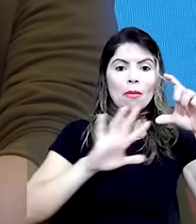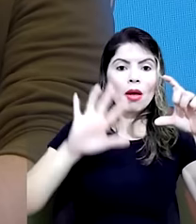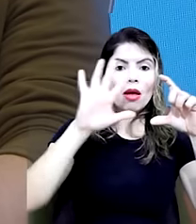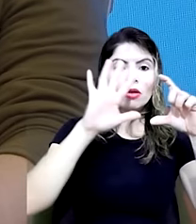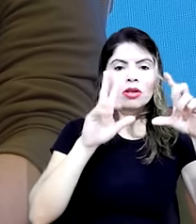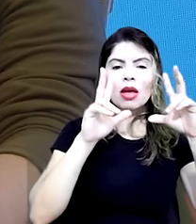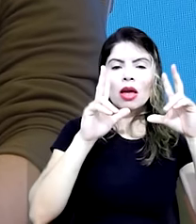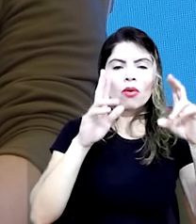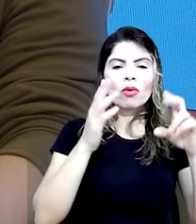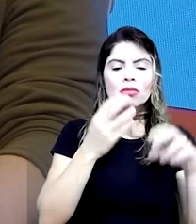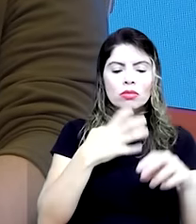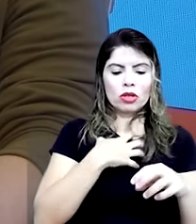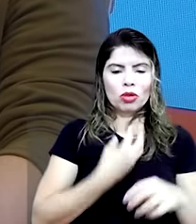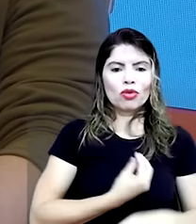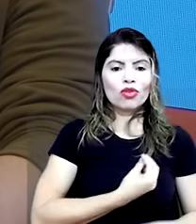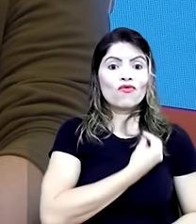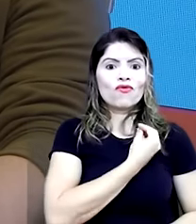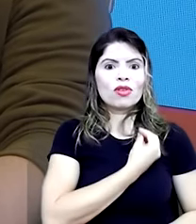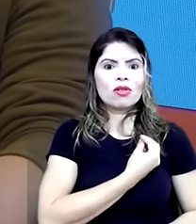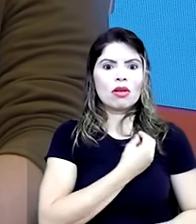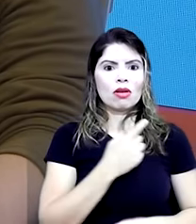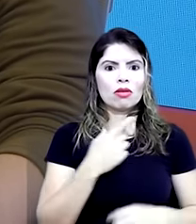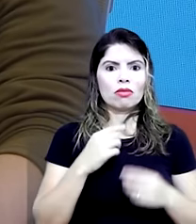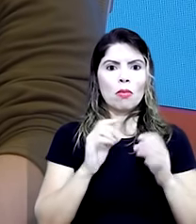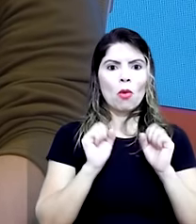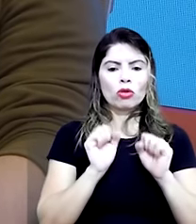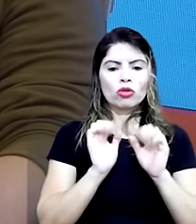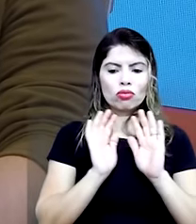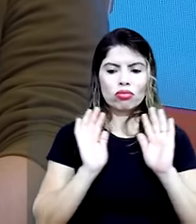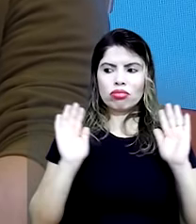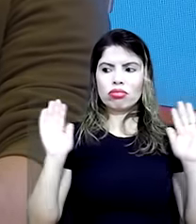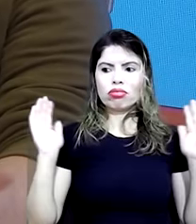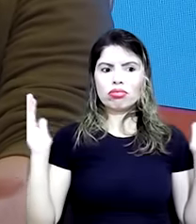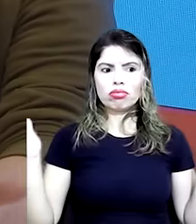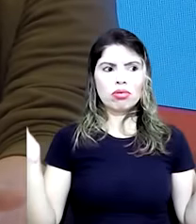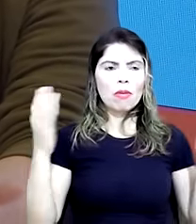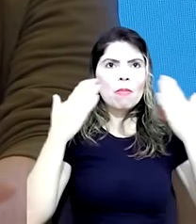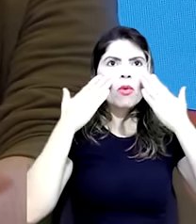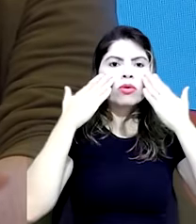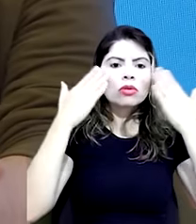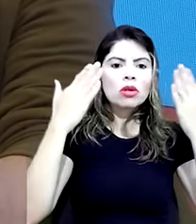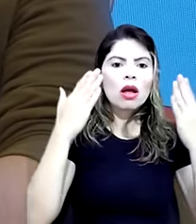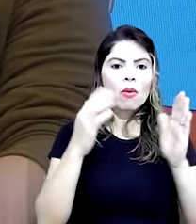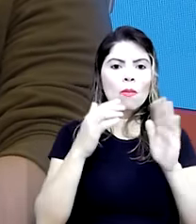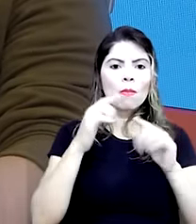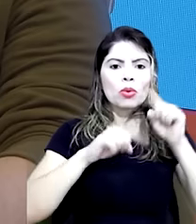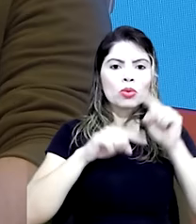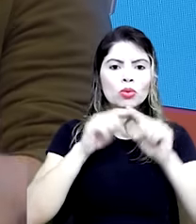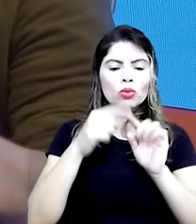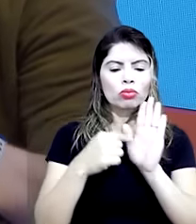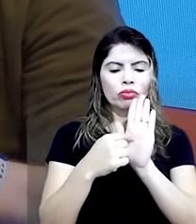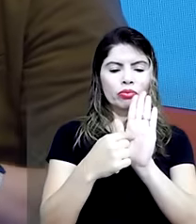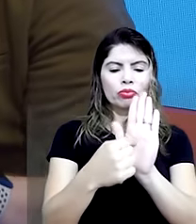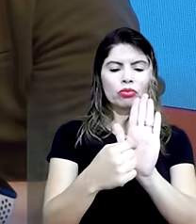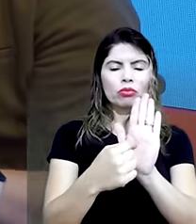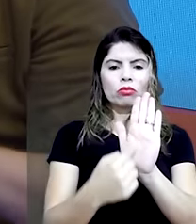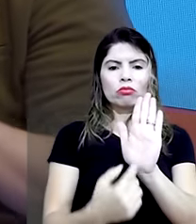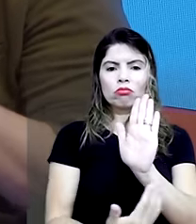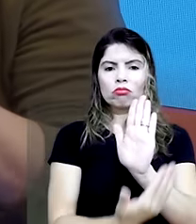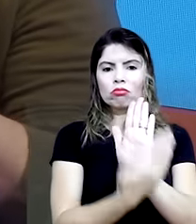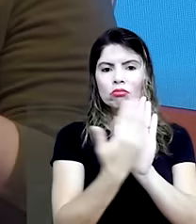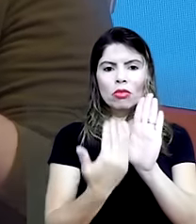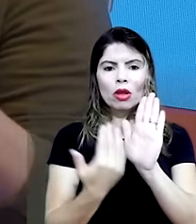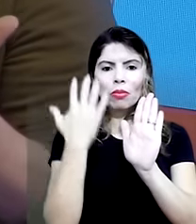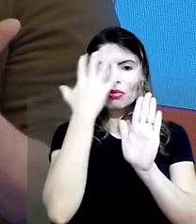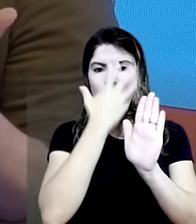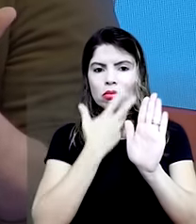tanto favorecer um produto ou uma pessoa quanto ela pode desfavorecer né se usada da forma inadequada então primeiro eu